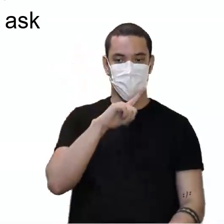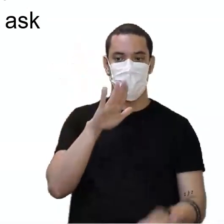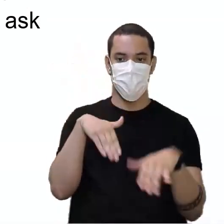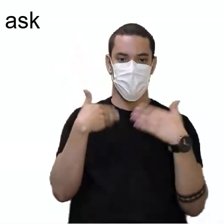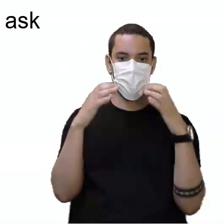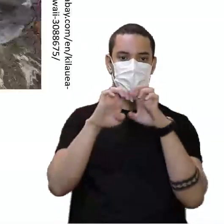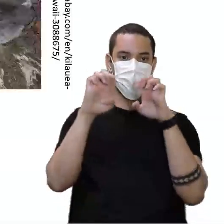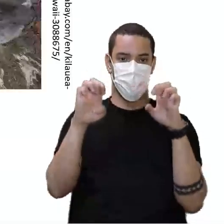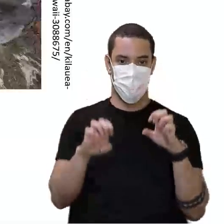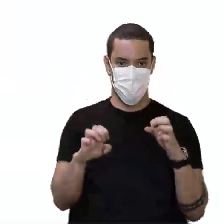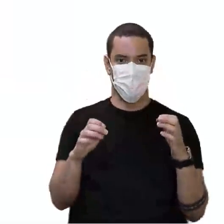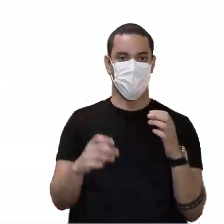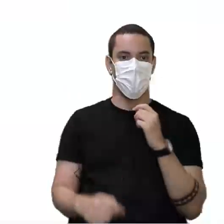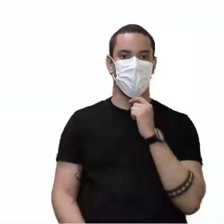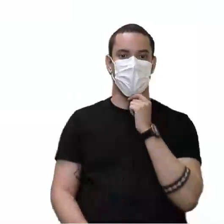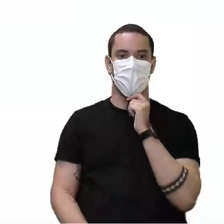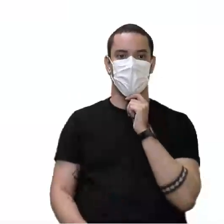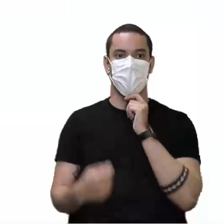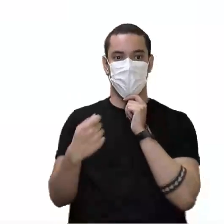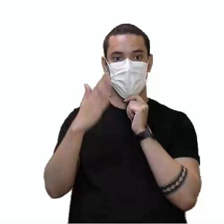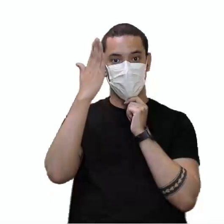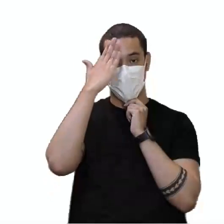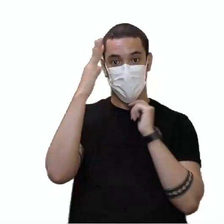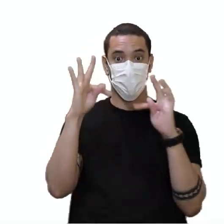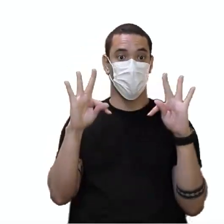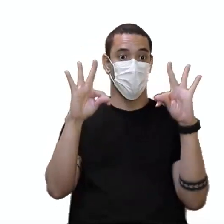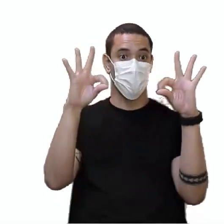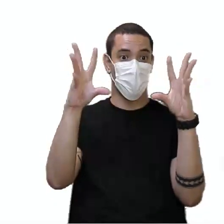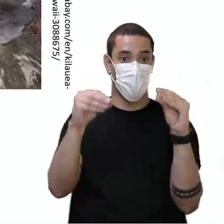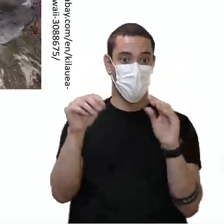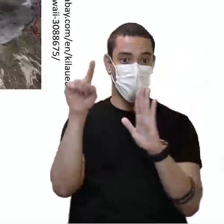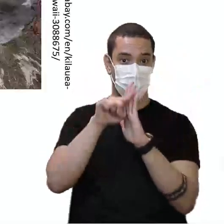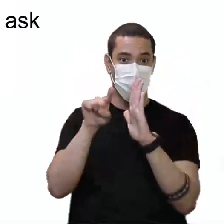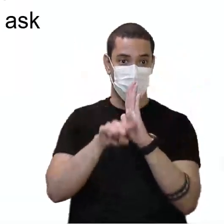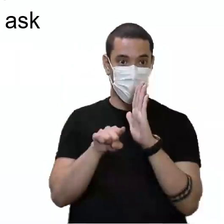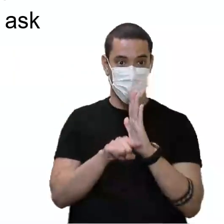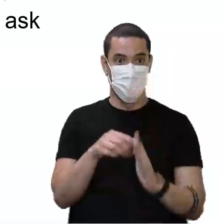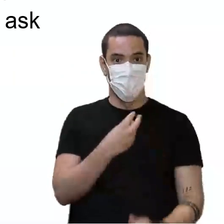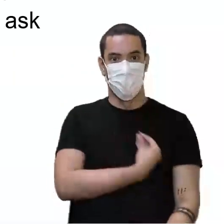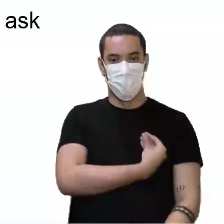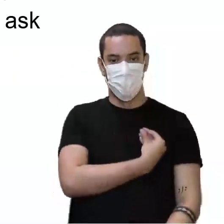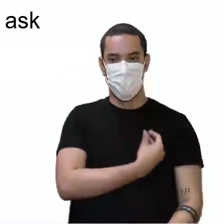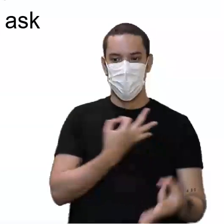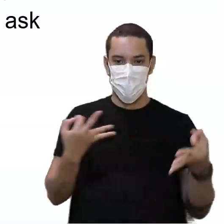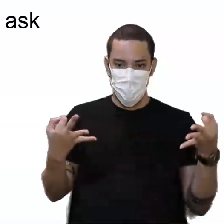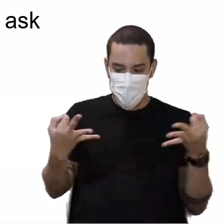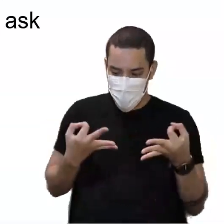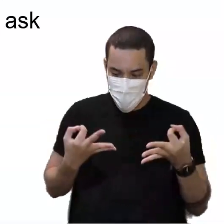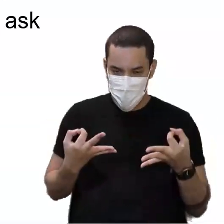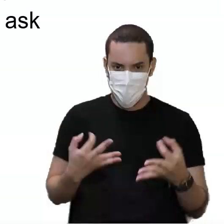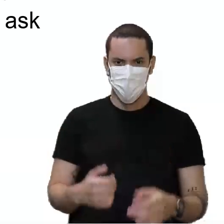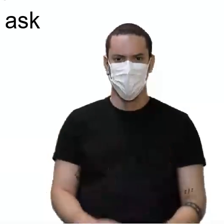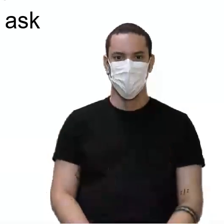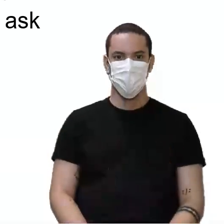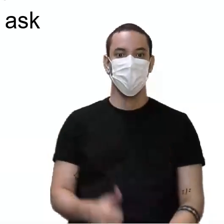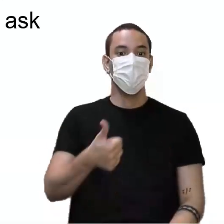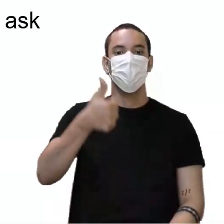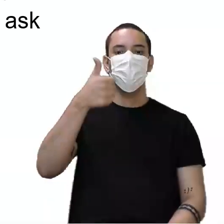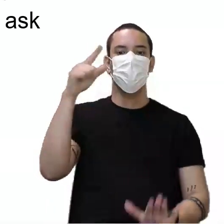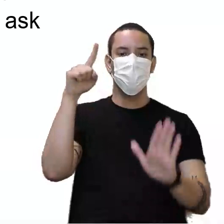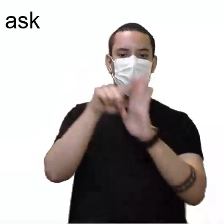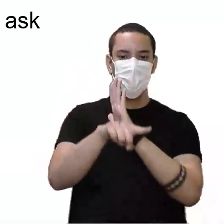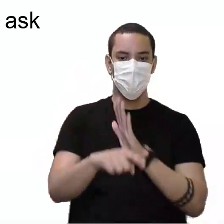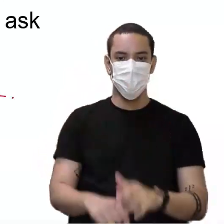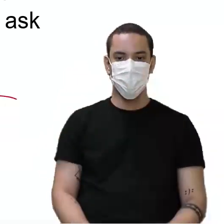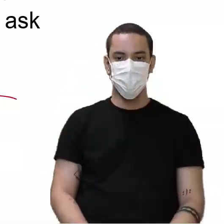as estruturas do presente perfeito. Ela pede isso, todas as perguntas que estão no presente perfeito. São eles lá. A primeira